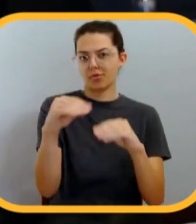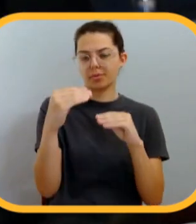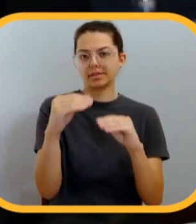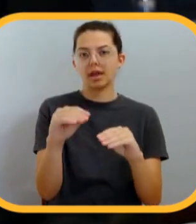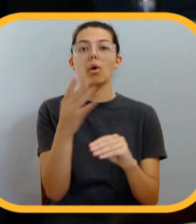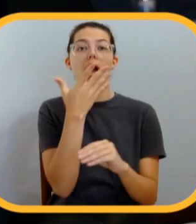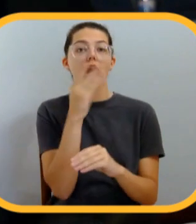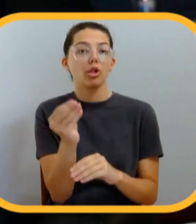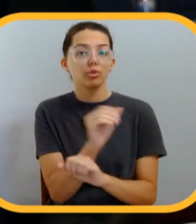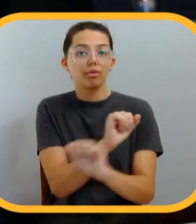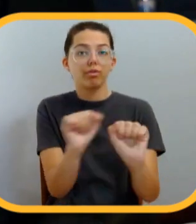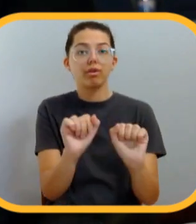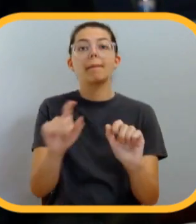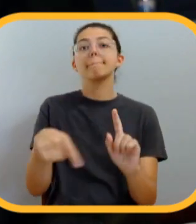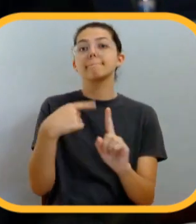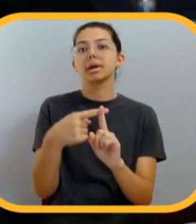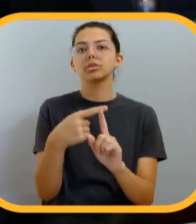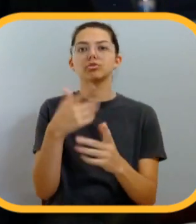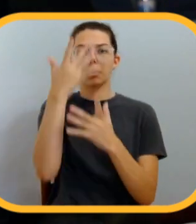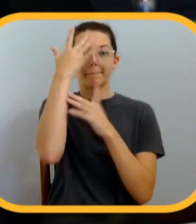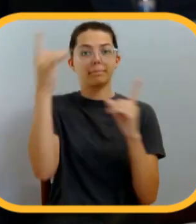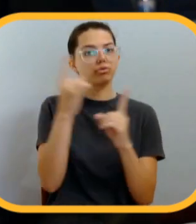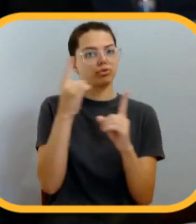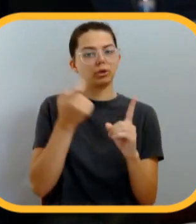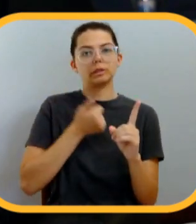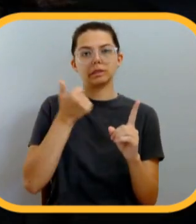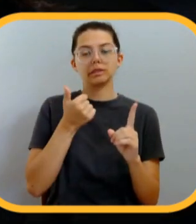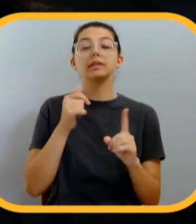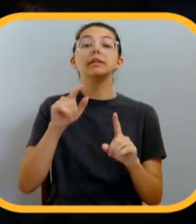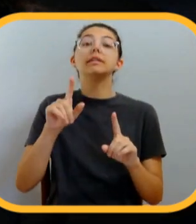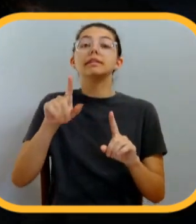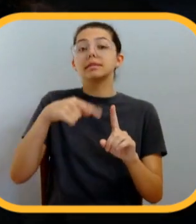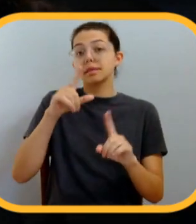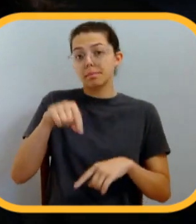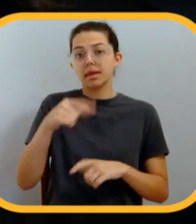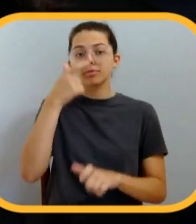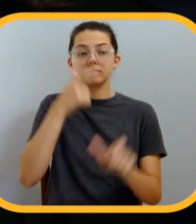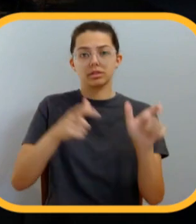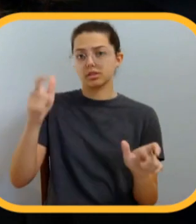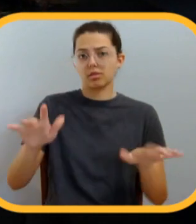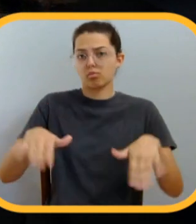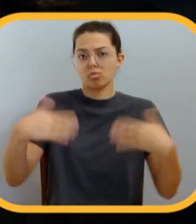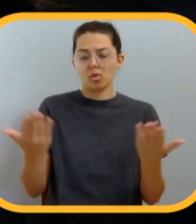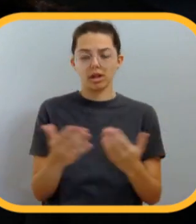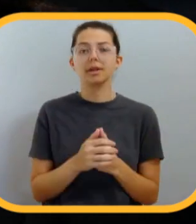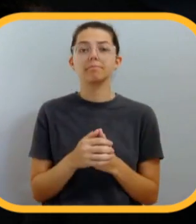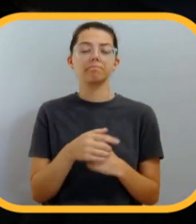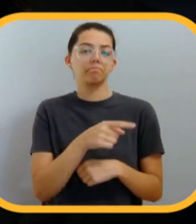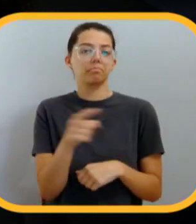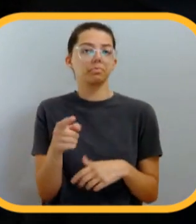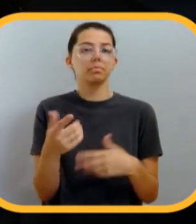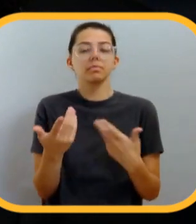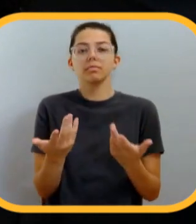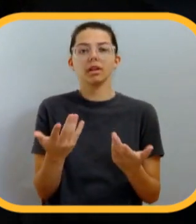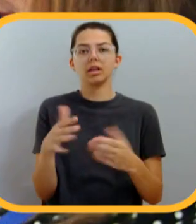não só dos alunos, mas particularmente dos professores também, mas do cidadão comum, portanto, isto sendo feito até